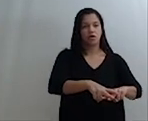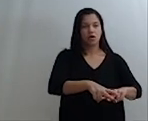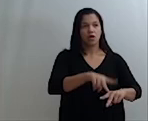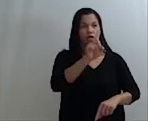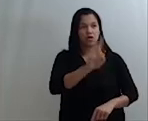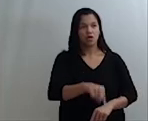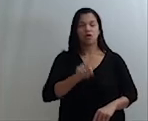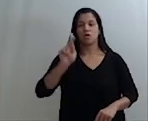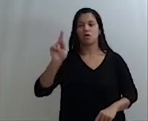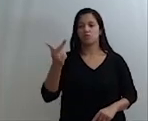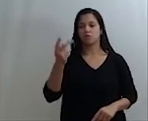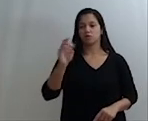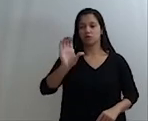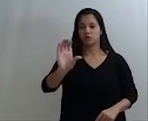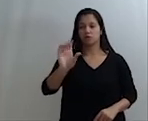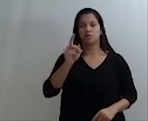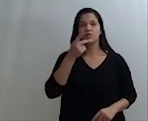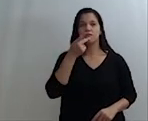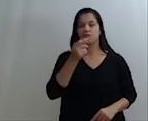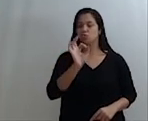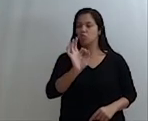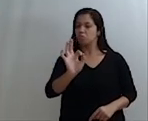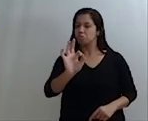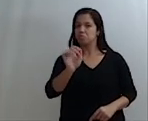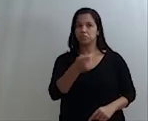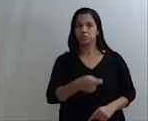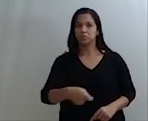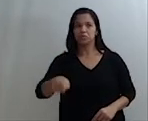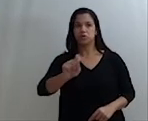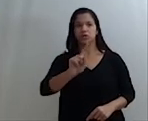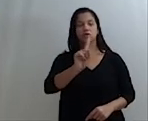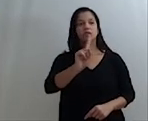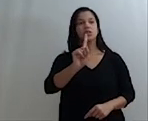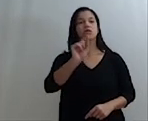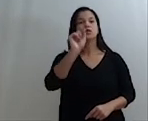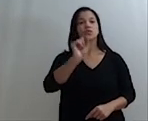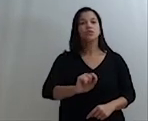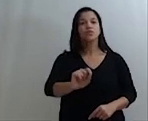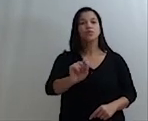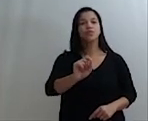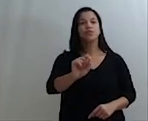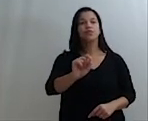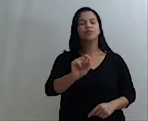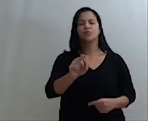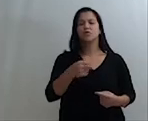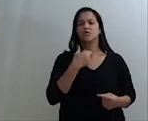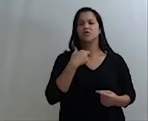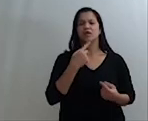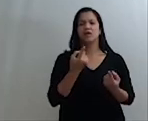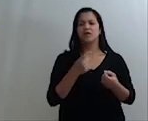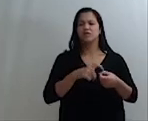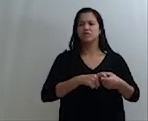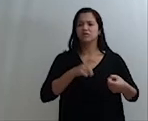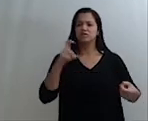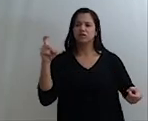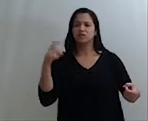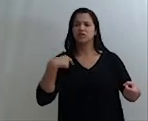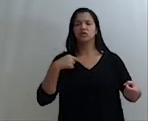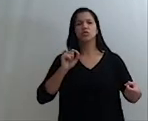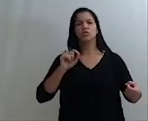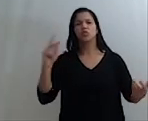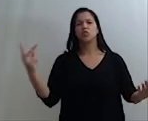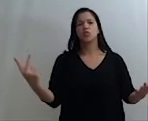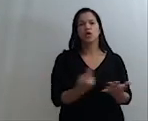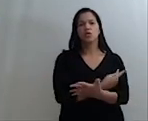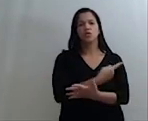corpos não admita dilação probatória é impossível a gente se divorciar dos fatos no presidente cas